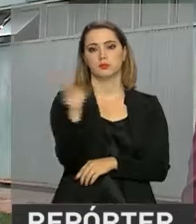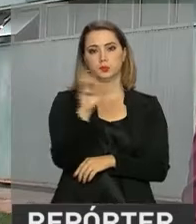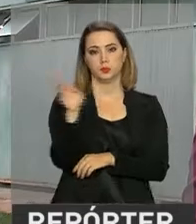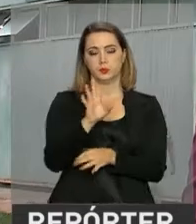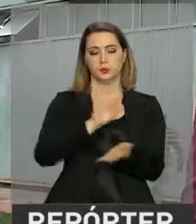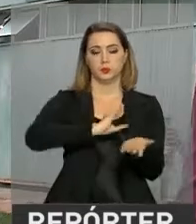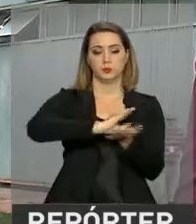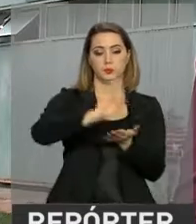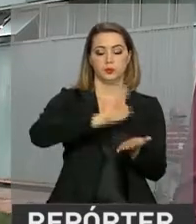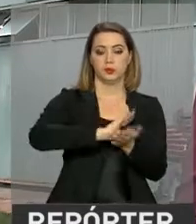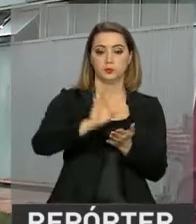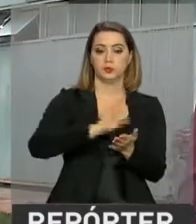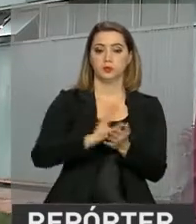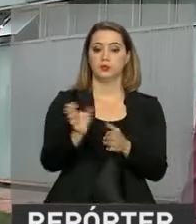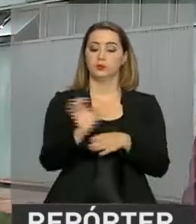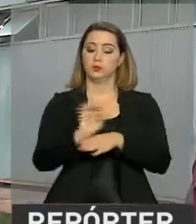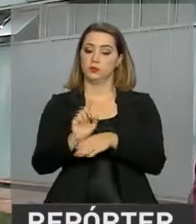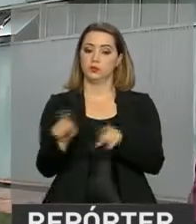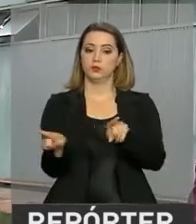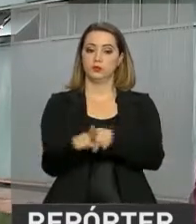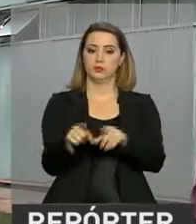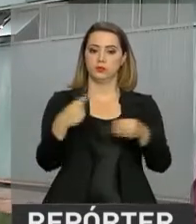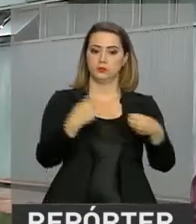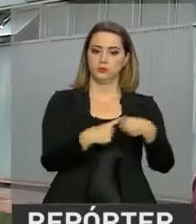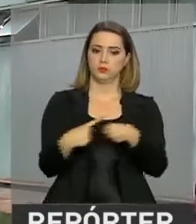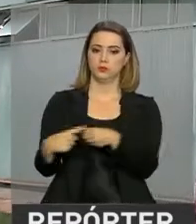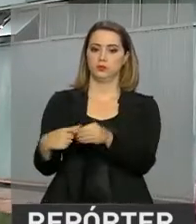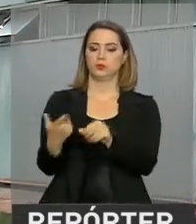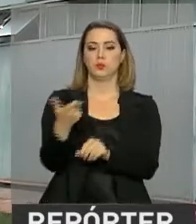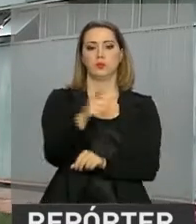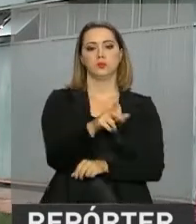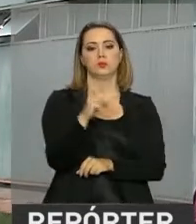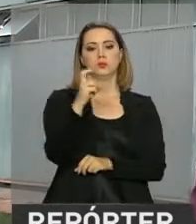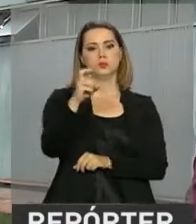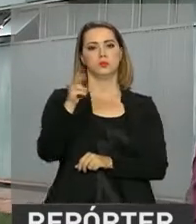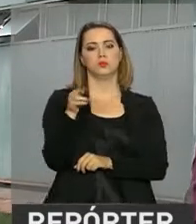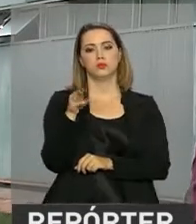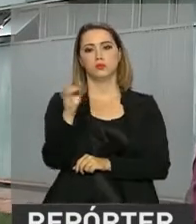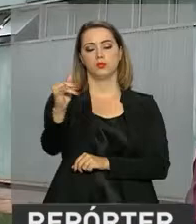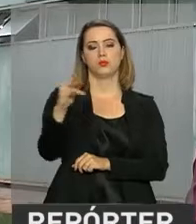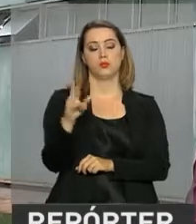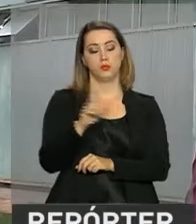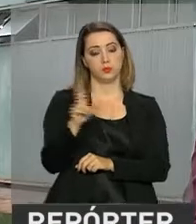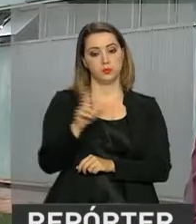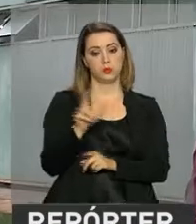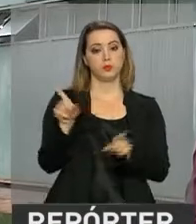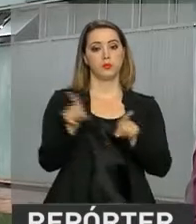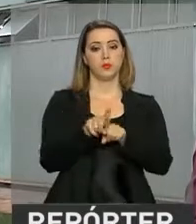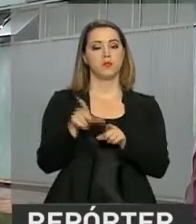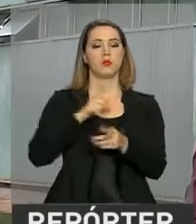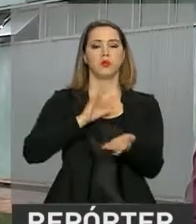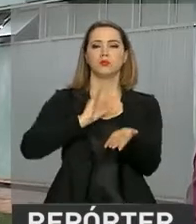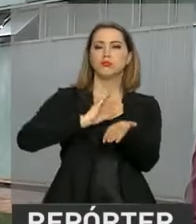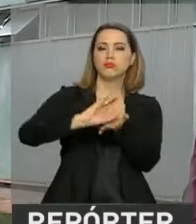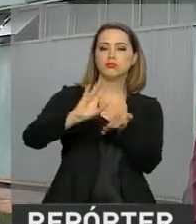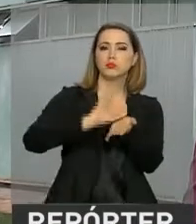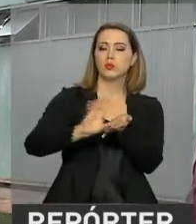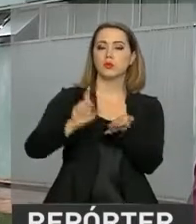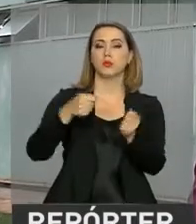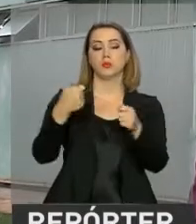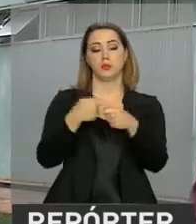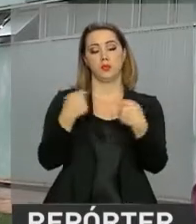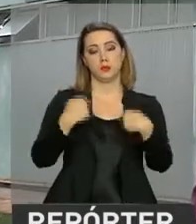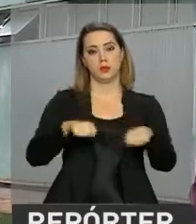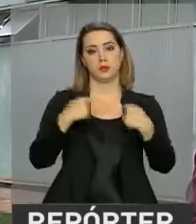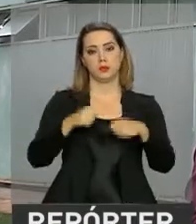foram destinados a estados e municípios. Outros 5 bilhões dos recursos repatriados tiveram que ser